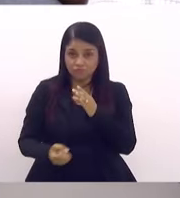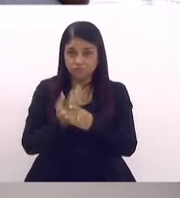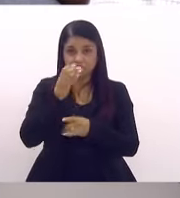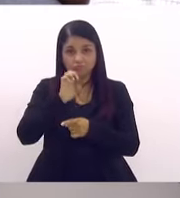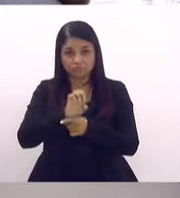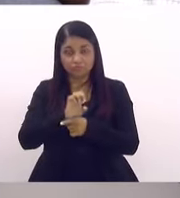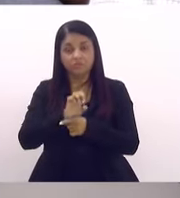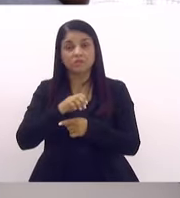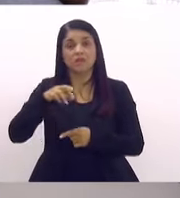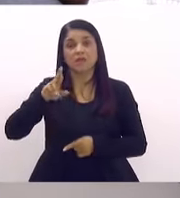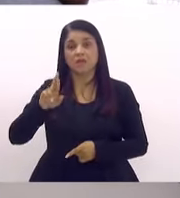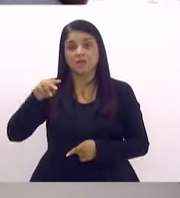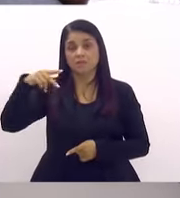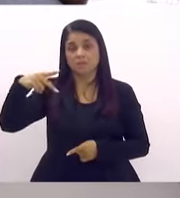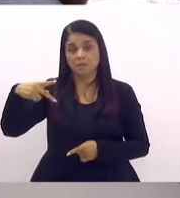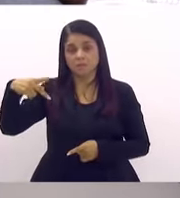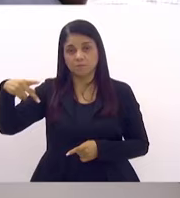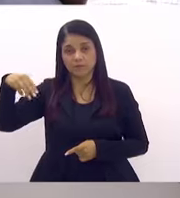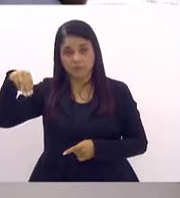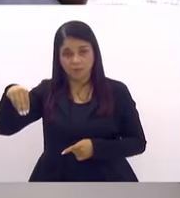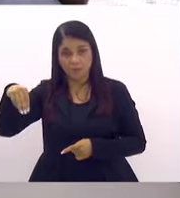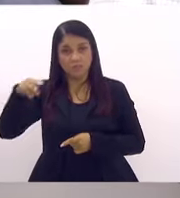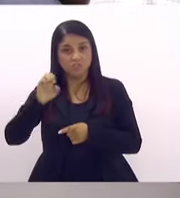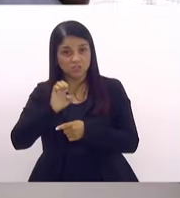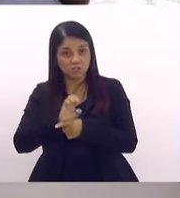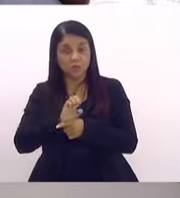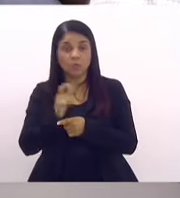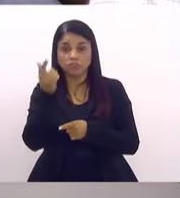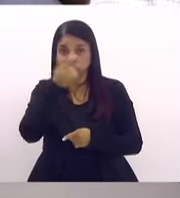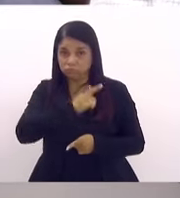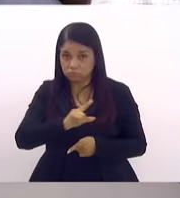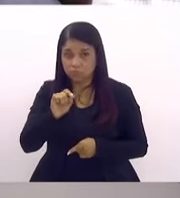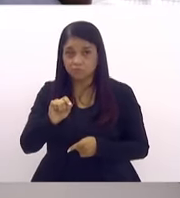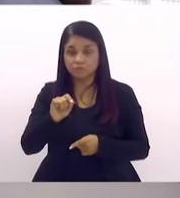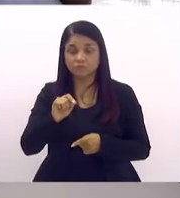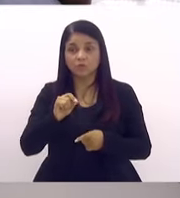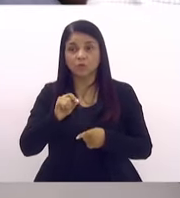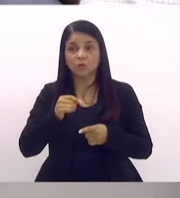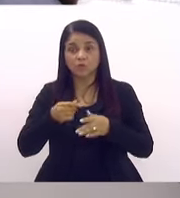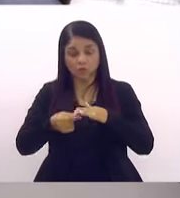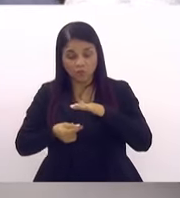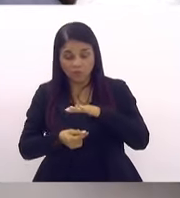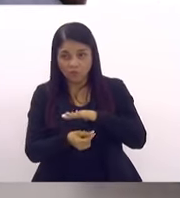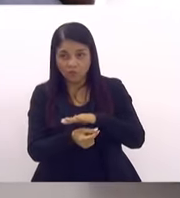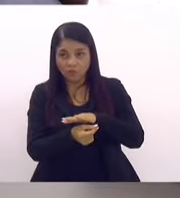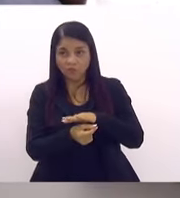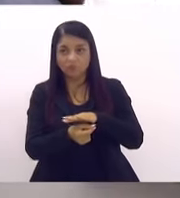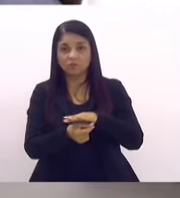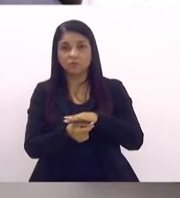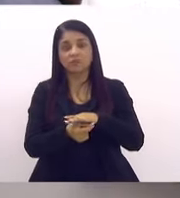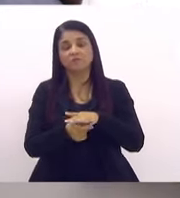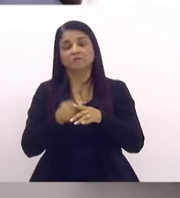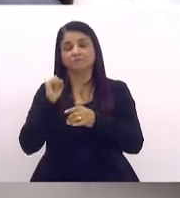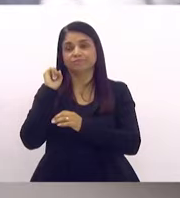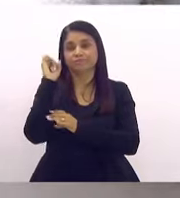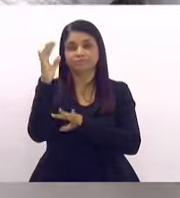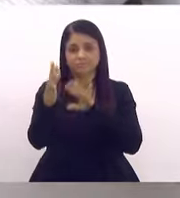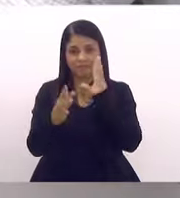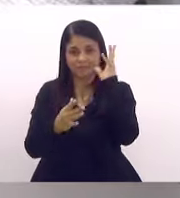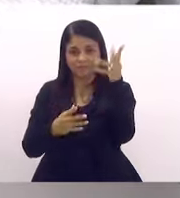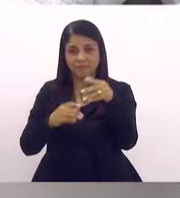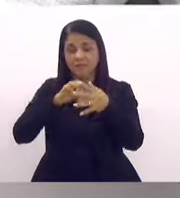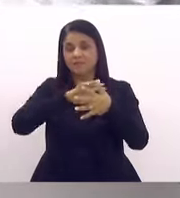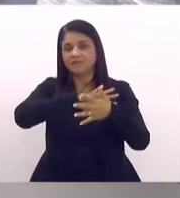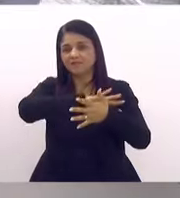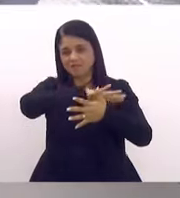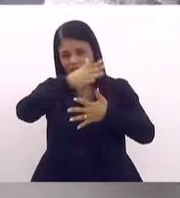de RPPN estadual. Inclusive, no fundo da Mata Atlântica, que a gente criou por lei,